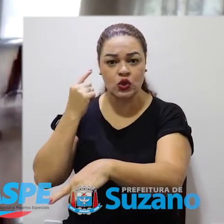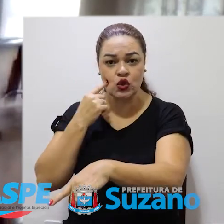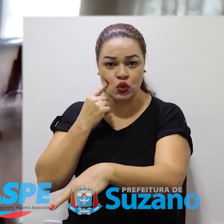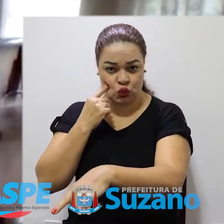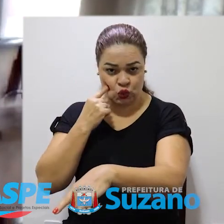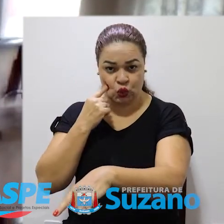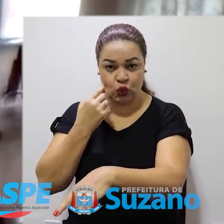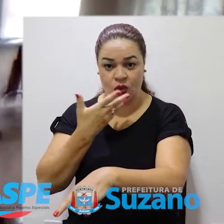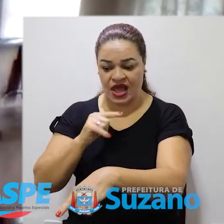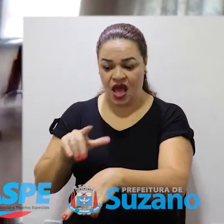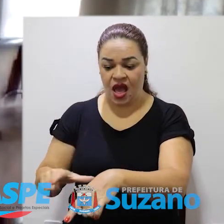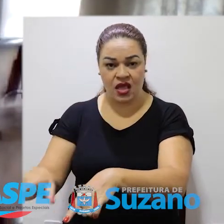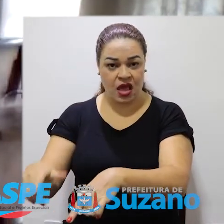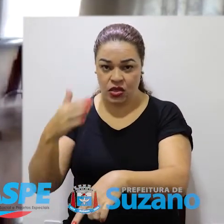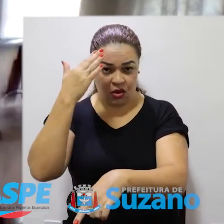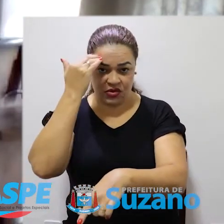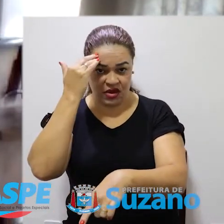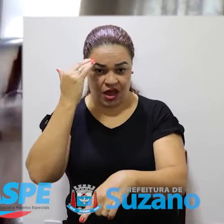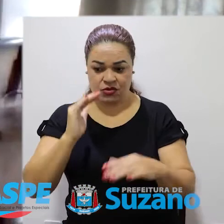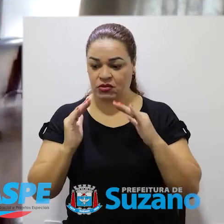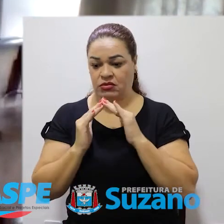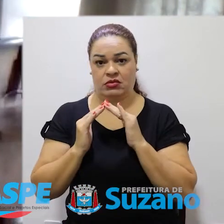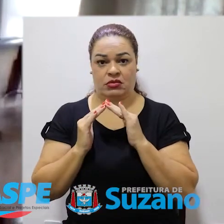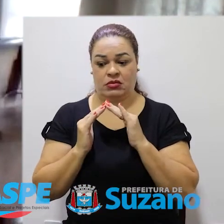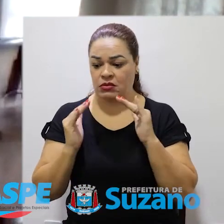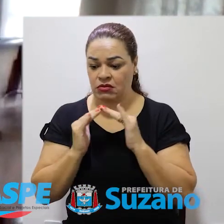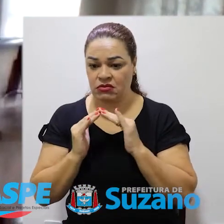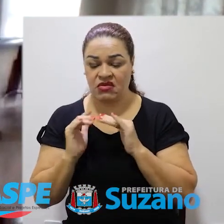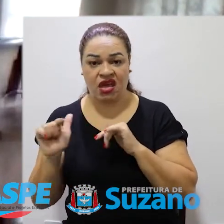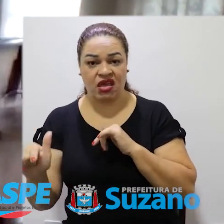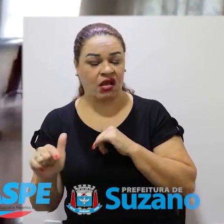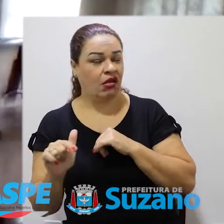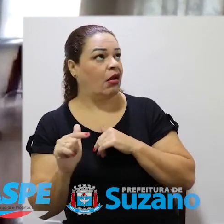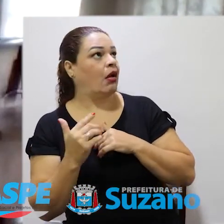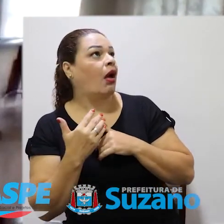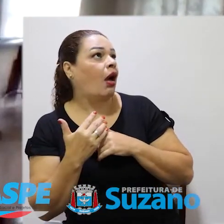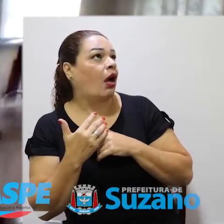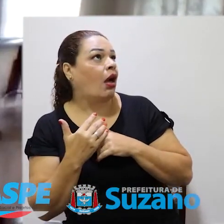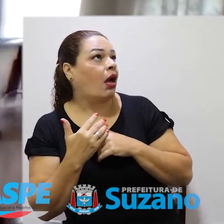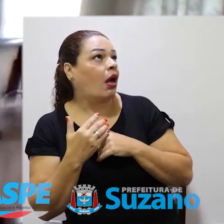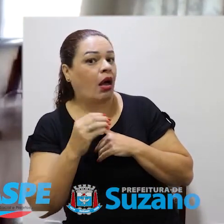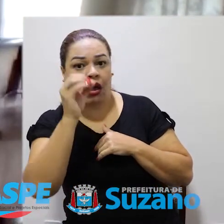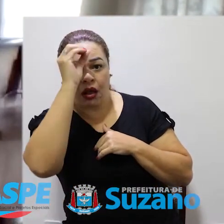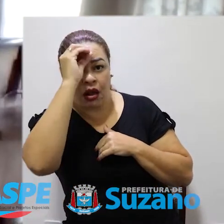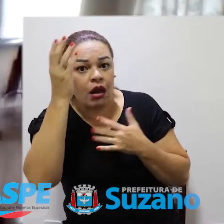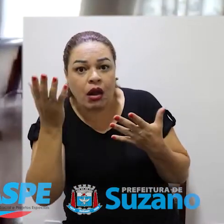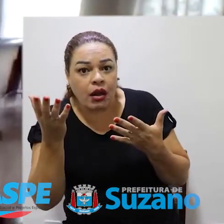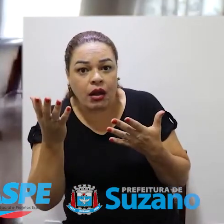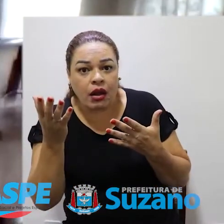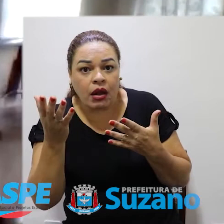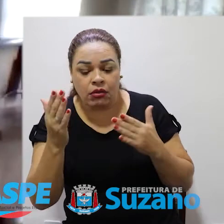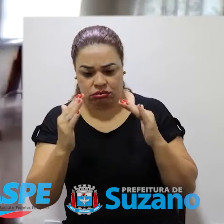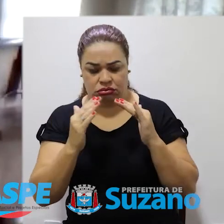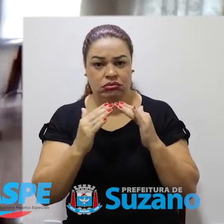contato com a língua, que não sabe o que é, e que eu mostro duas mãos juntas, são duas mãos juntas, que pode significar